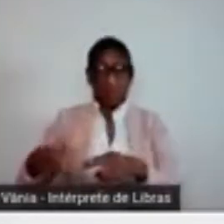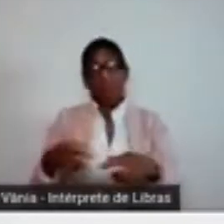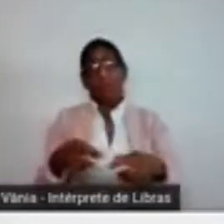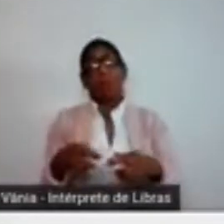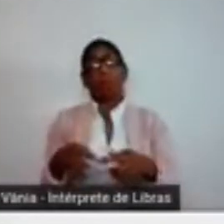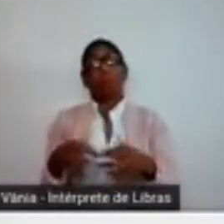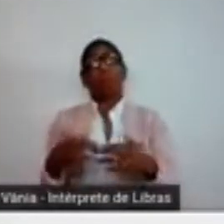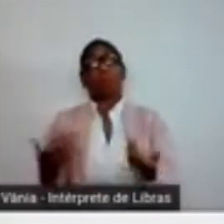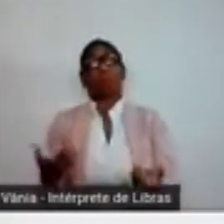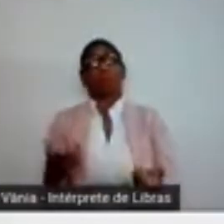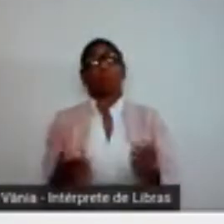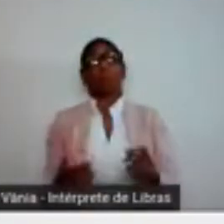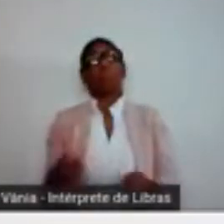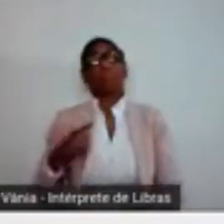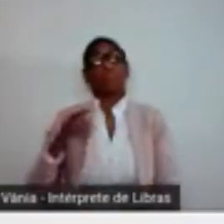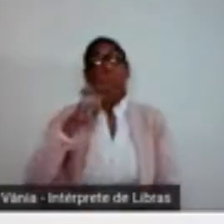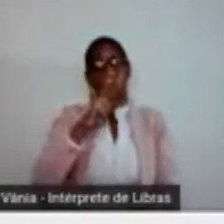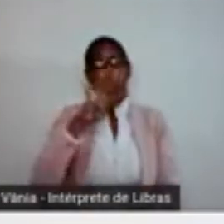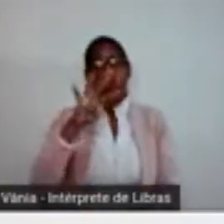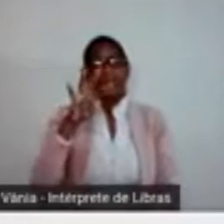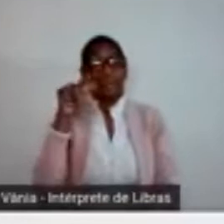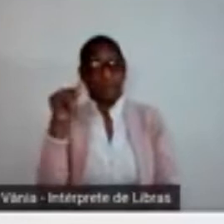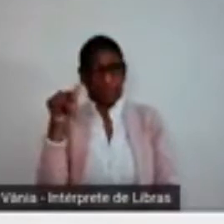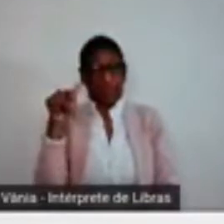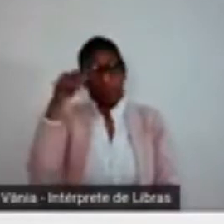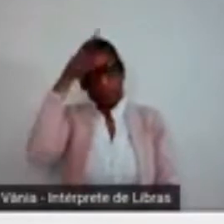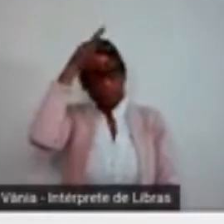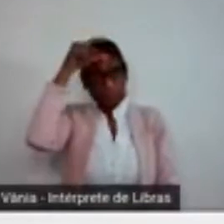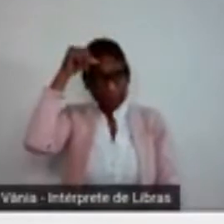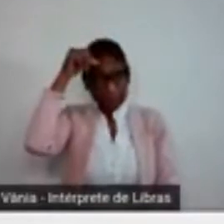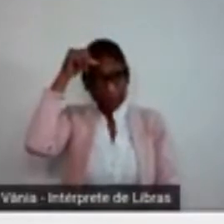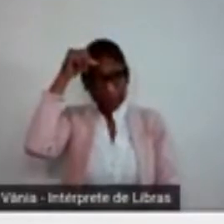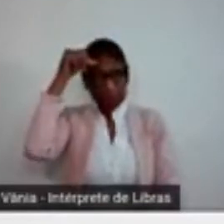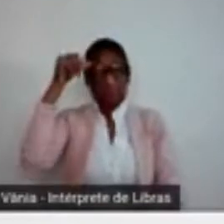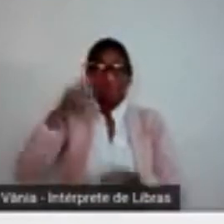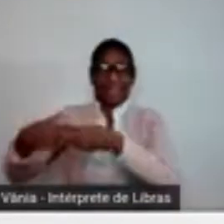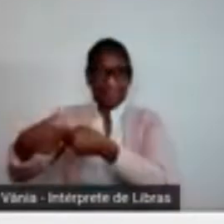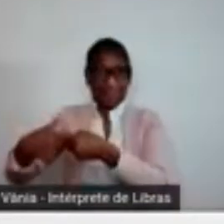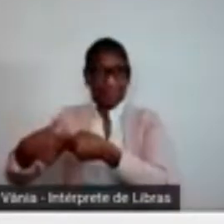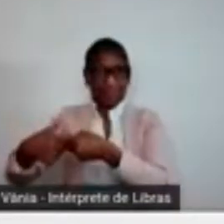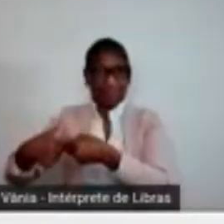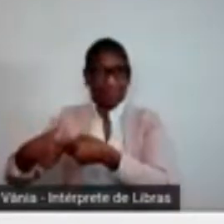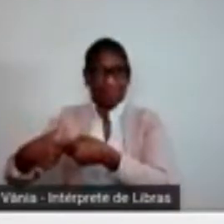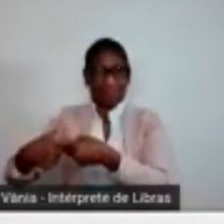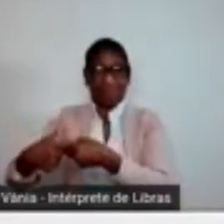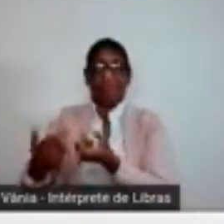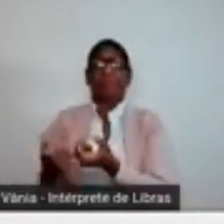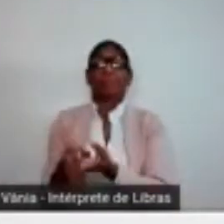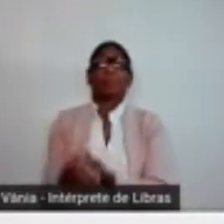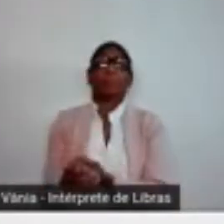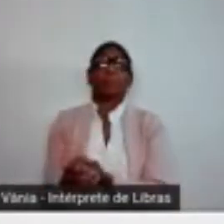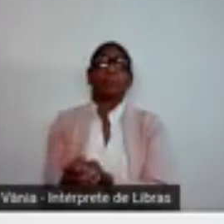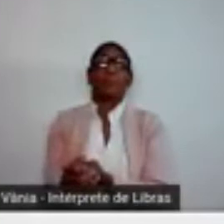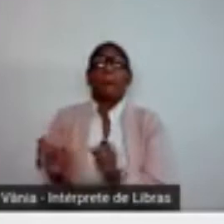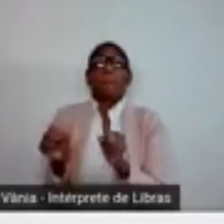nessas regiões tem 147 municípios, ou seja, quase a metade do número de municípios dessas regiões,